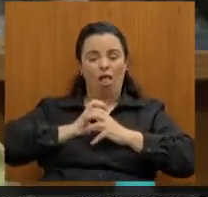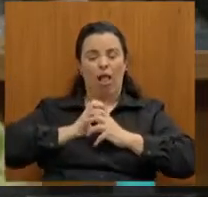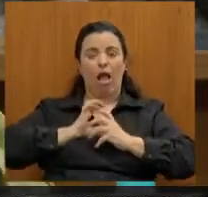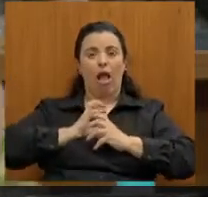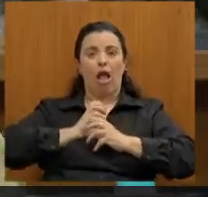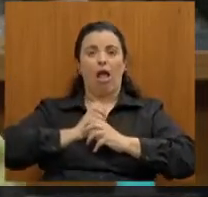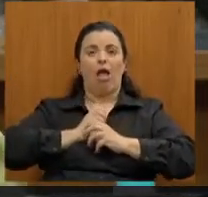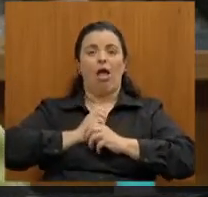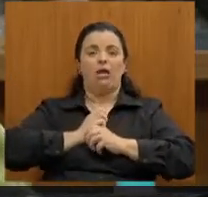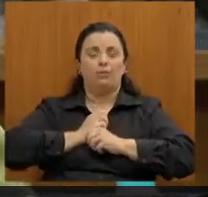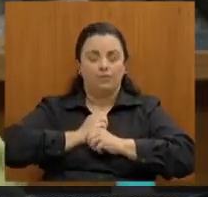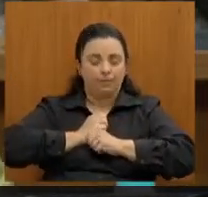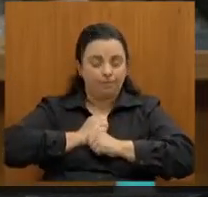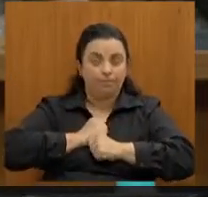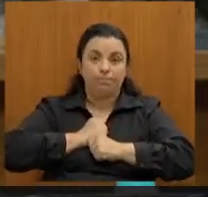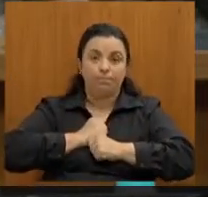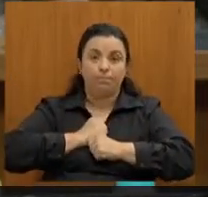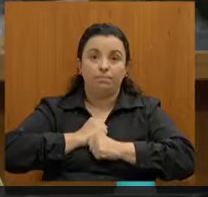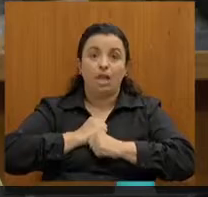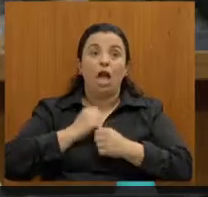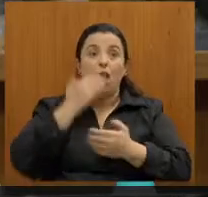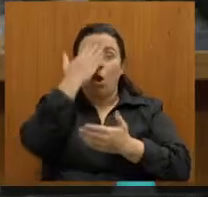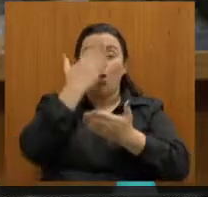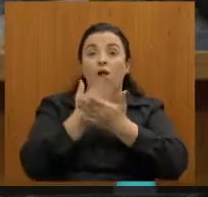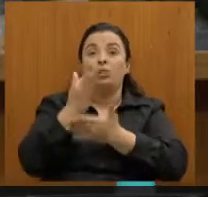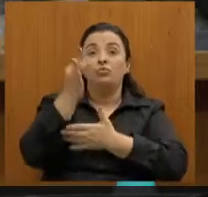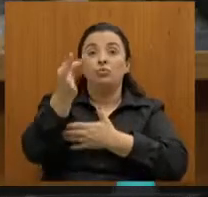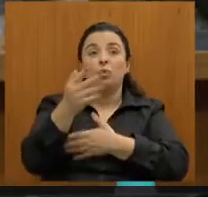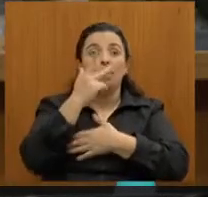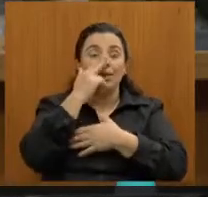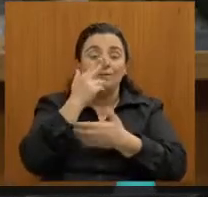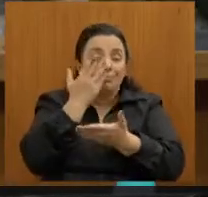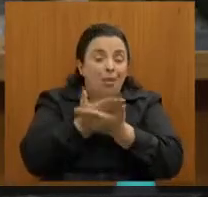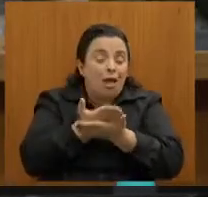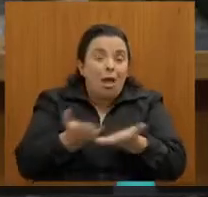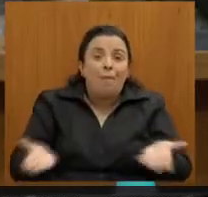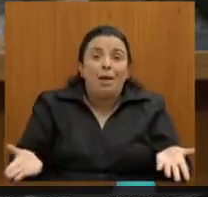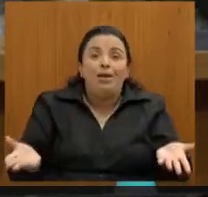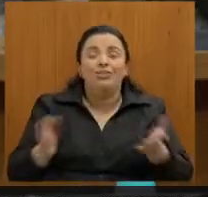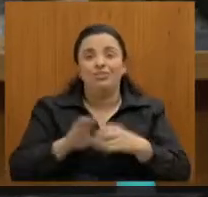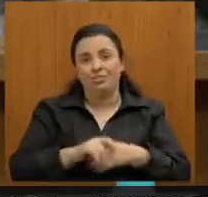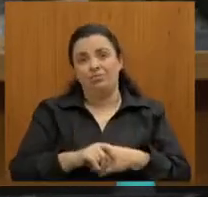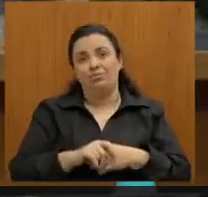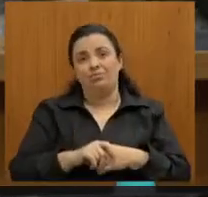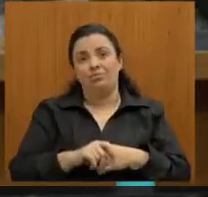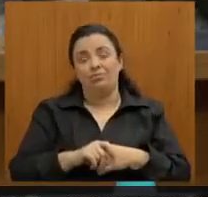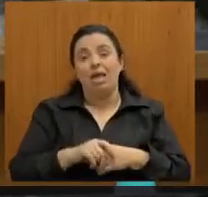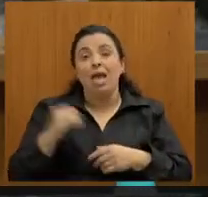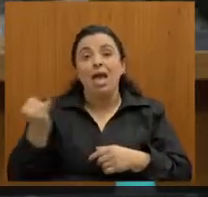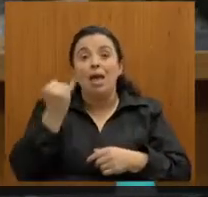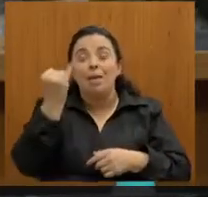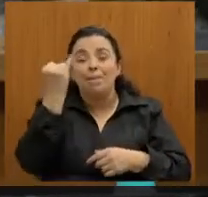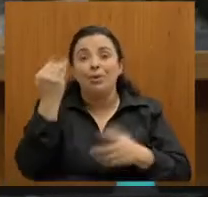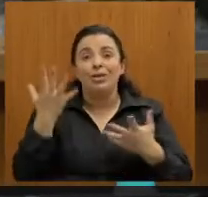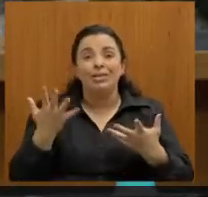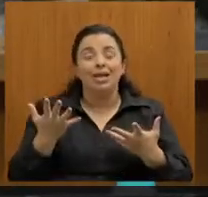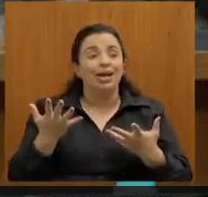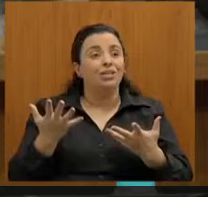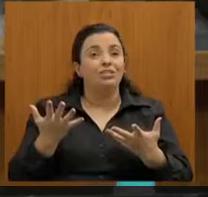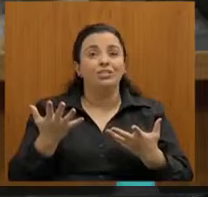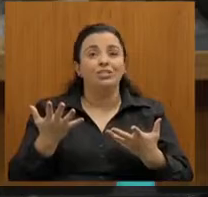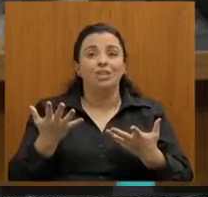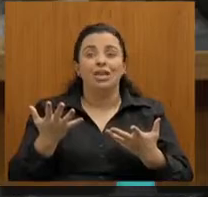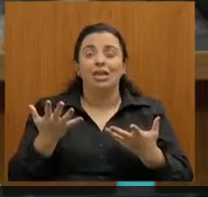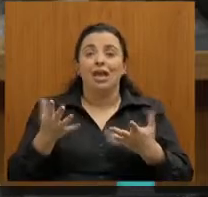esperança a deputada Beatriz Cerqueira falou que é importante enfrentar esse desencanto é importante semear